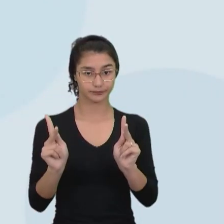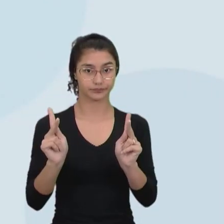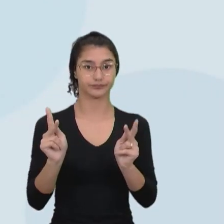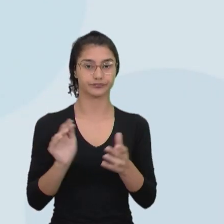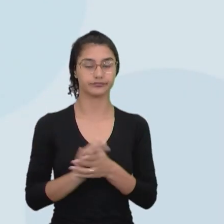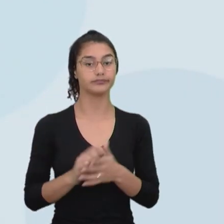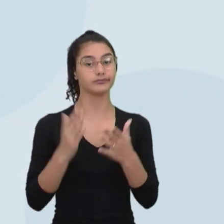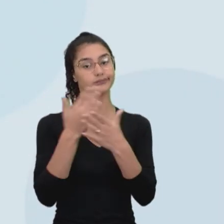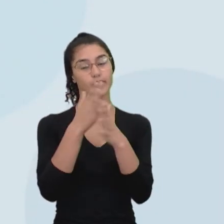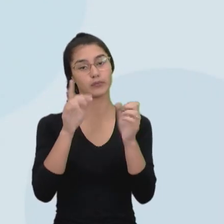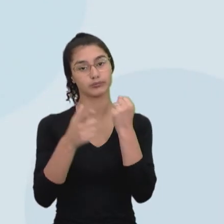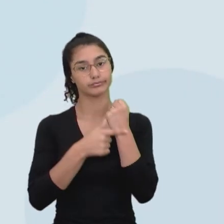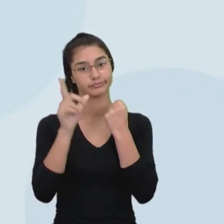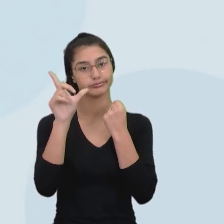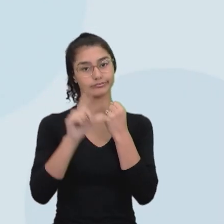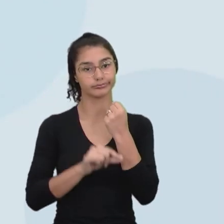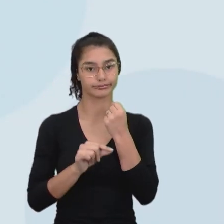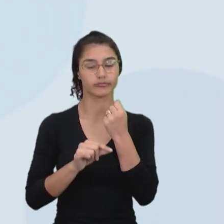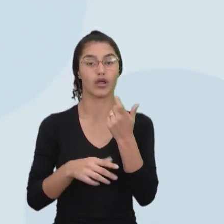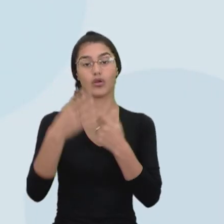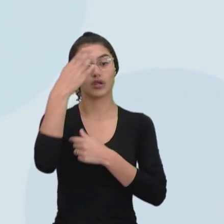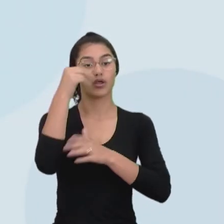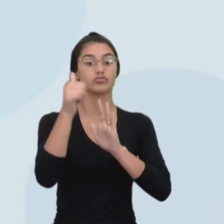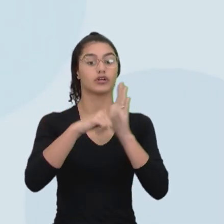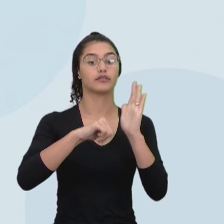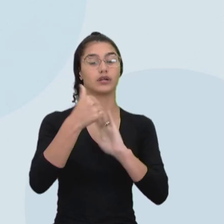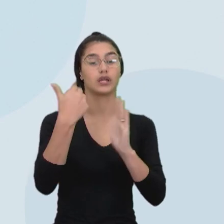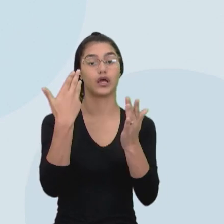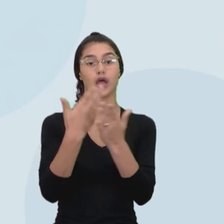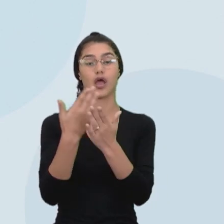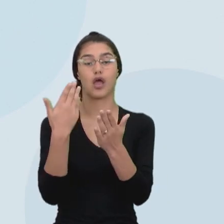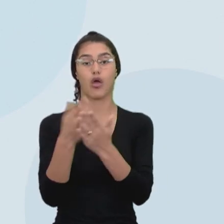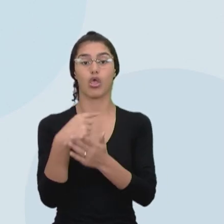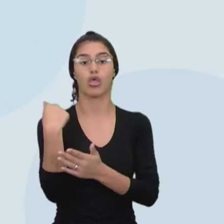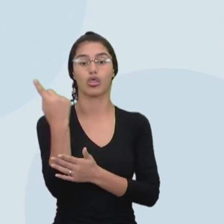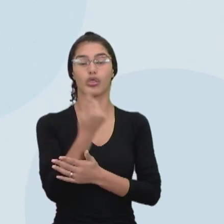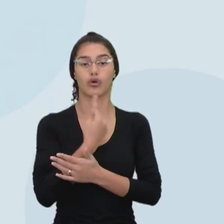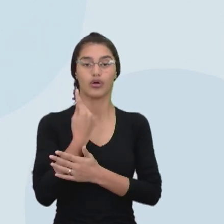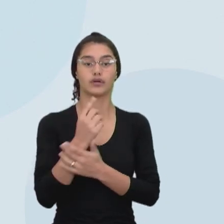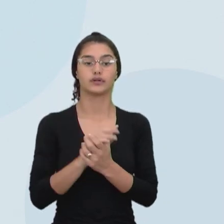galerinha, acabou o tempo, não esqueçam de avaliar a nossa aula,